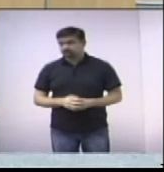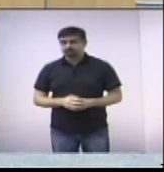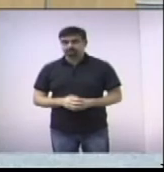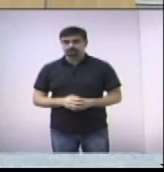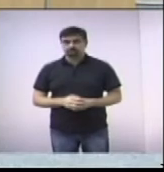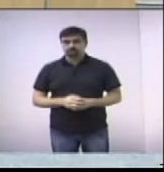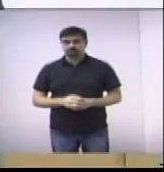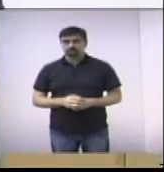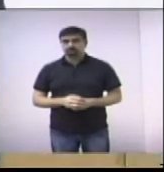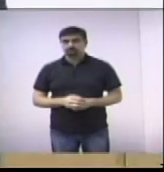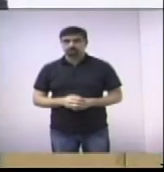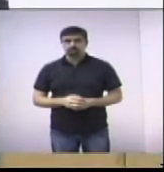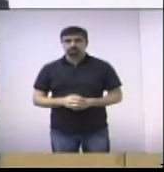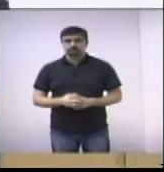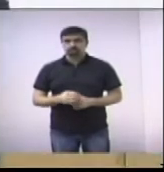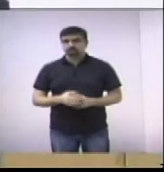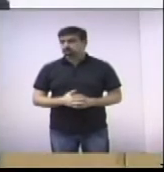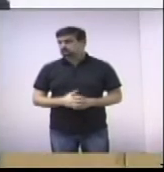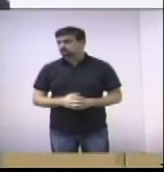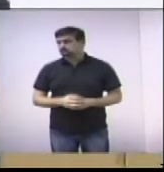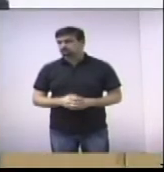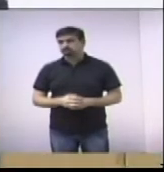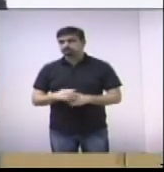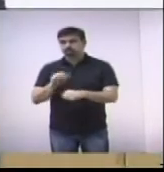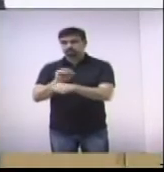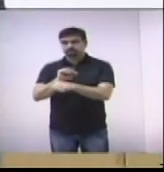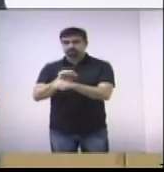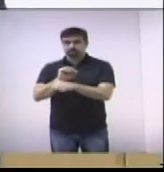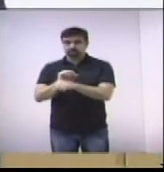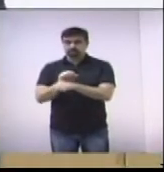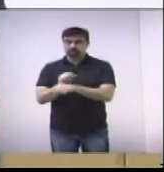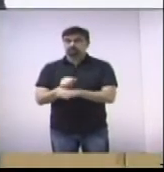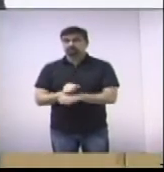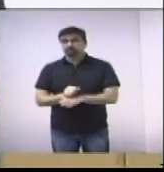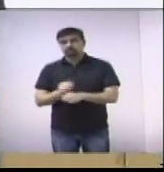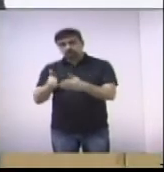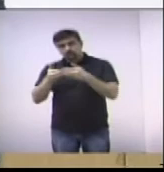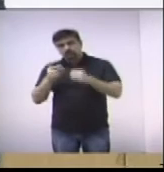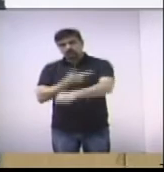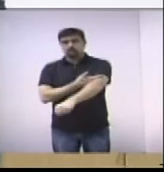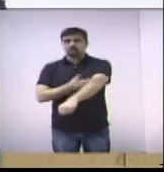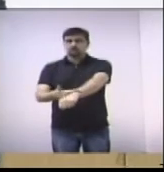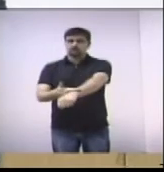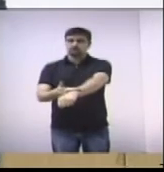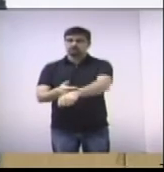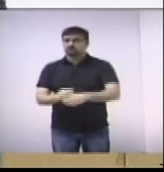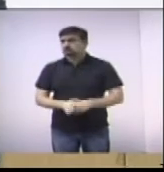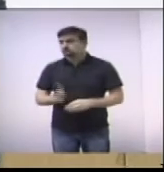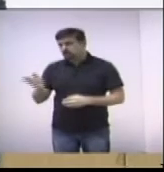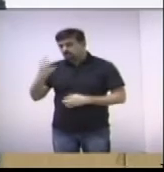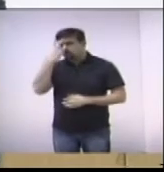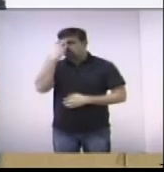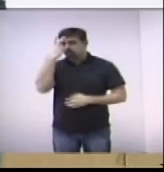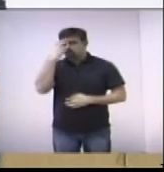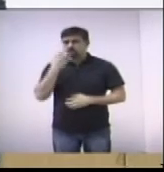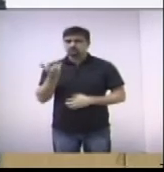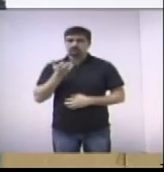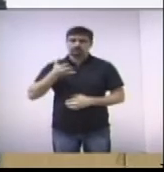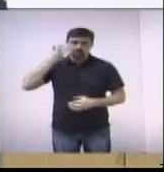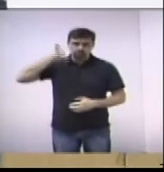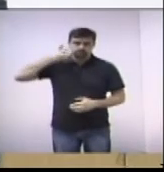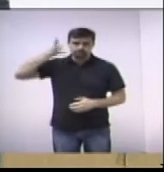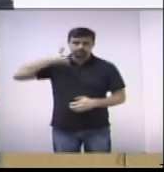Senhores, deixa o vereador terminar a fala dele, por favor. Por favor, por favor. Deixa o vereador terminar e